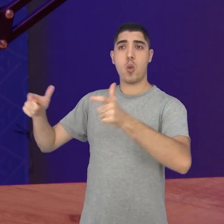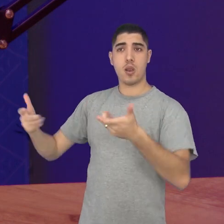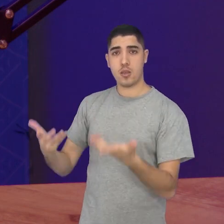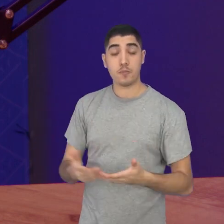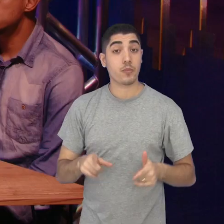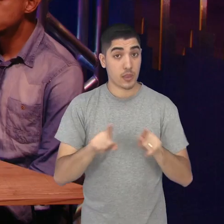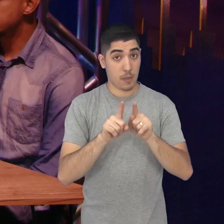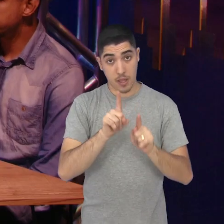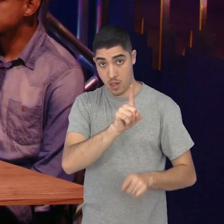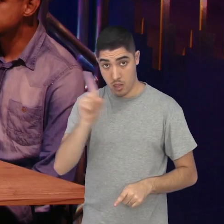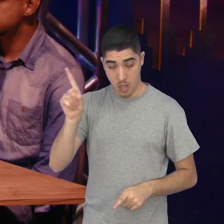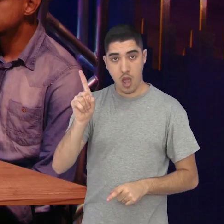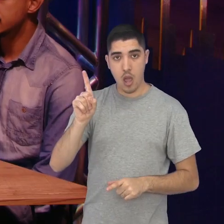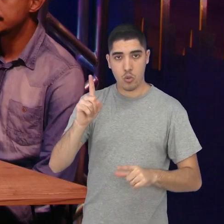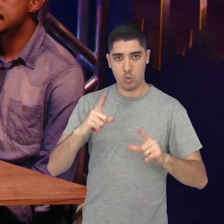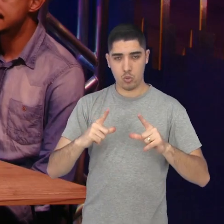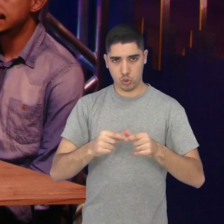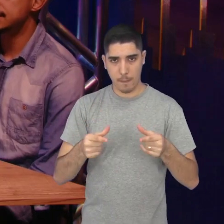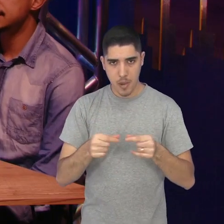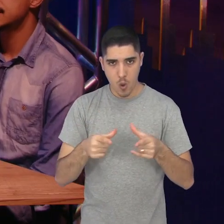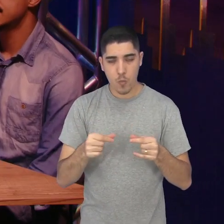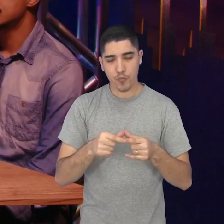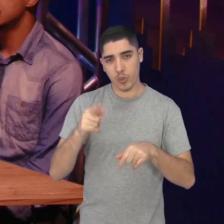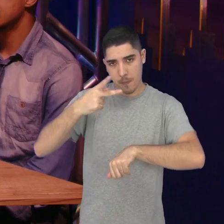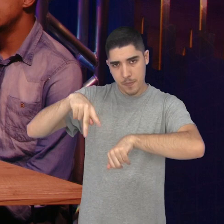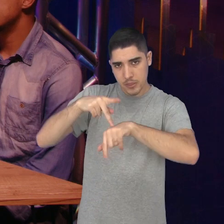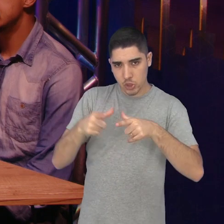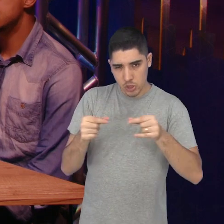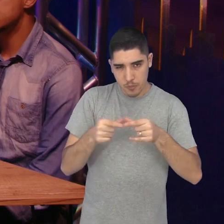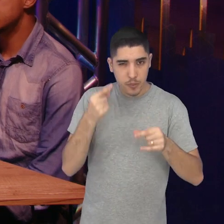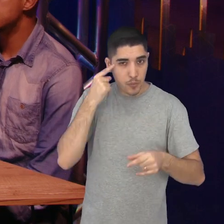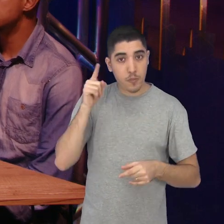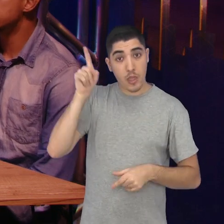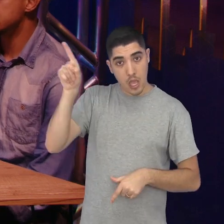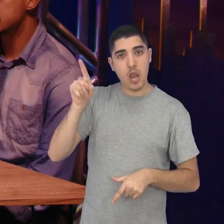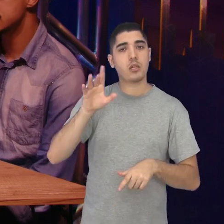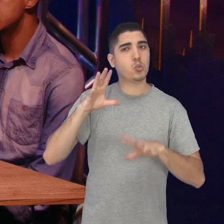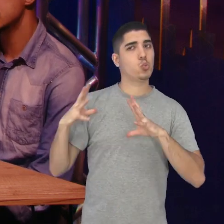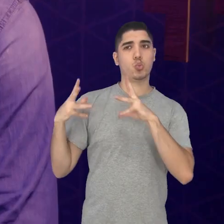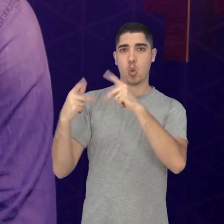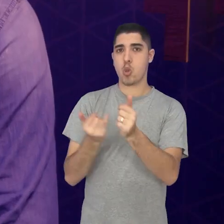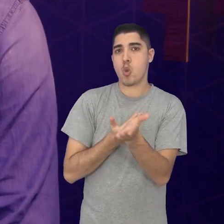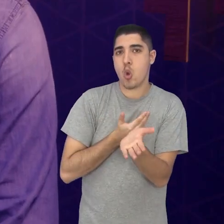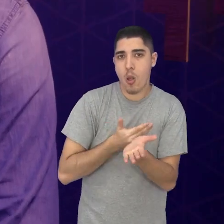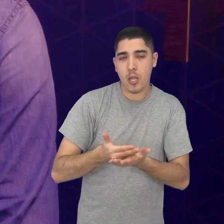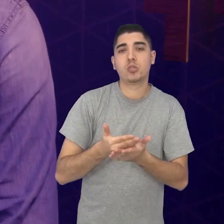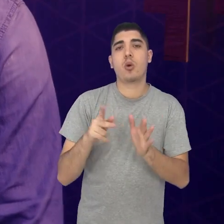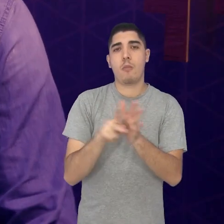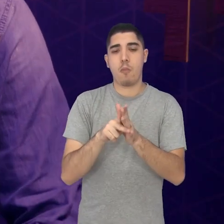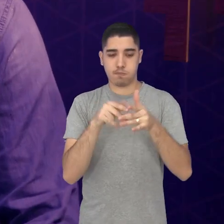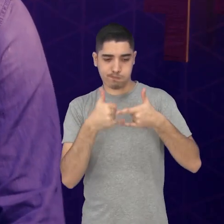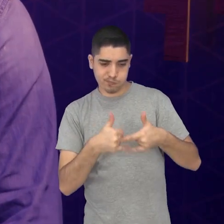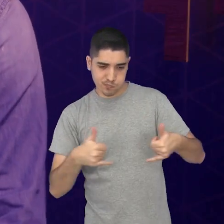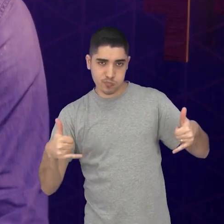geral. No Japão, eu dei uma pesquisada, lá eles são bastante pioneiros nesse sentido de produção de